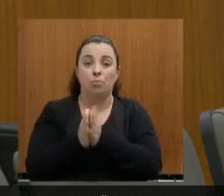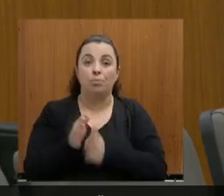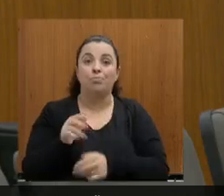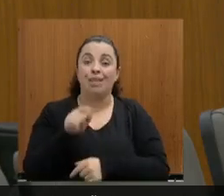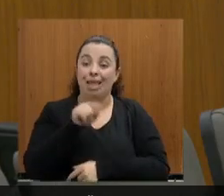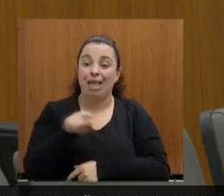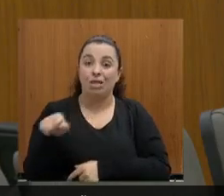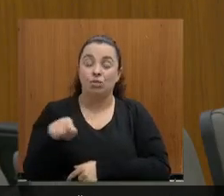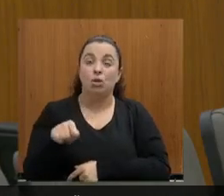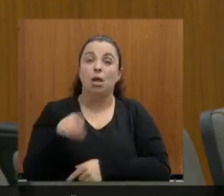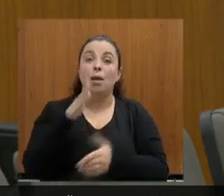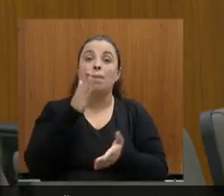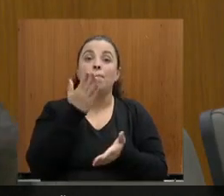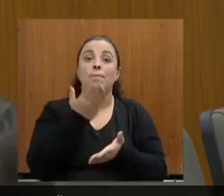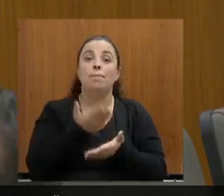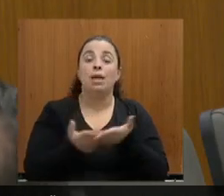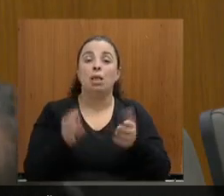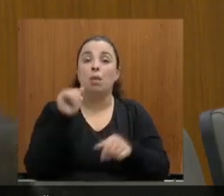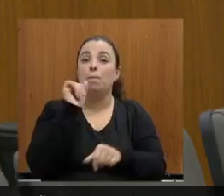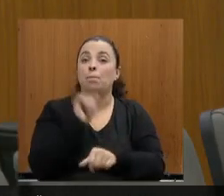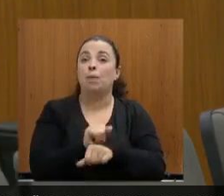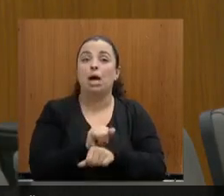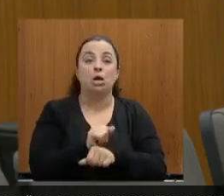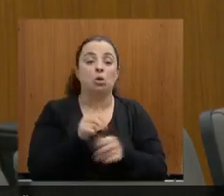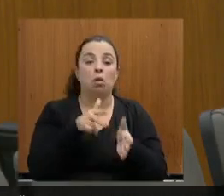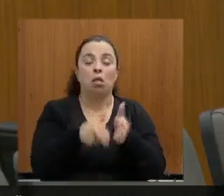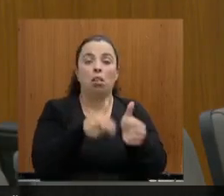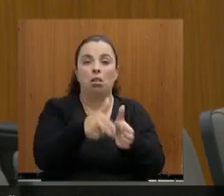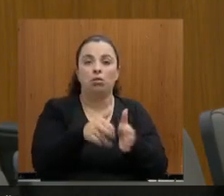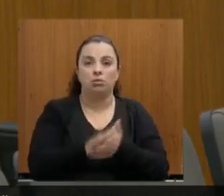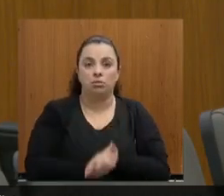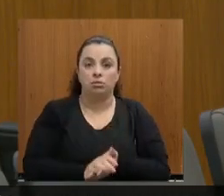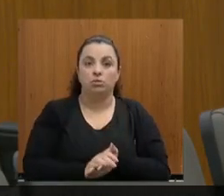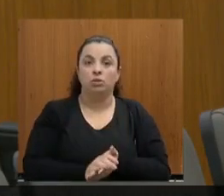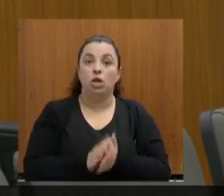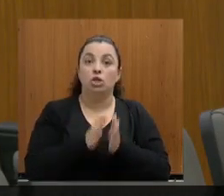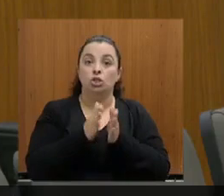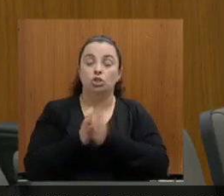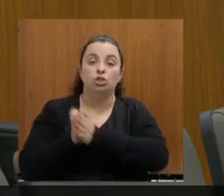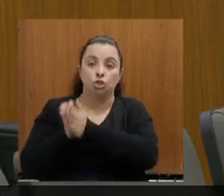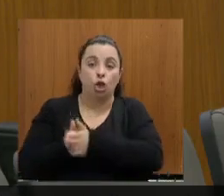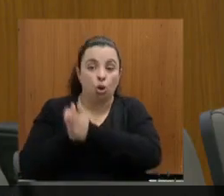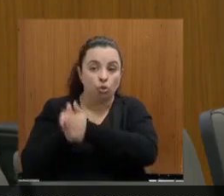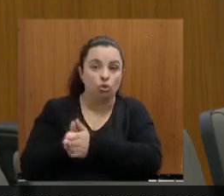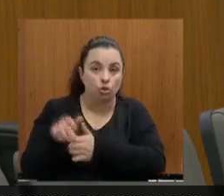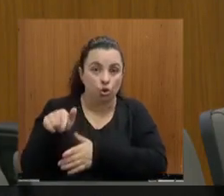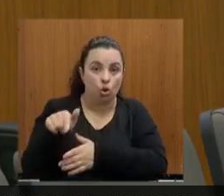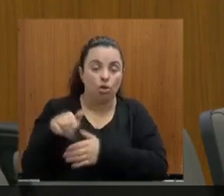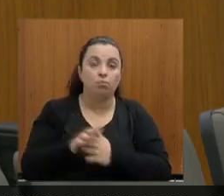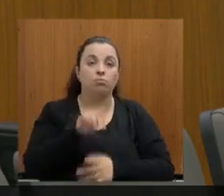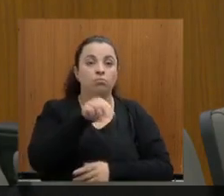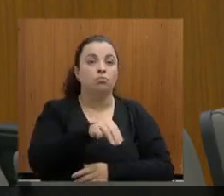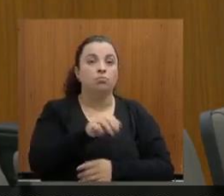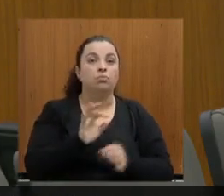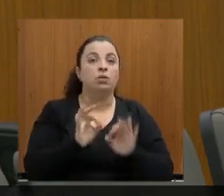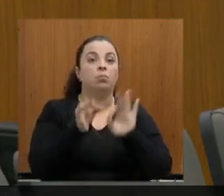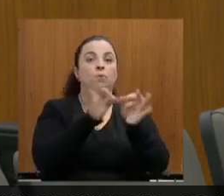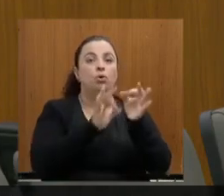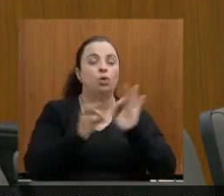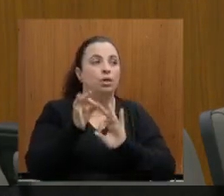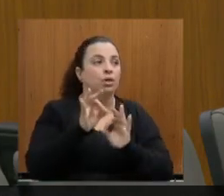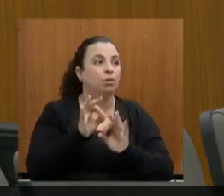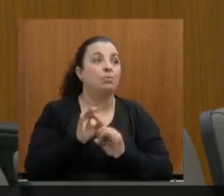Jequitinhonha o Mucuri e também a Zona da Mata mineira é o lugar e